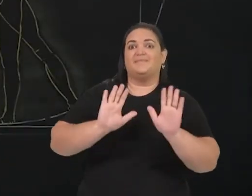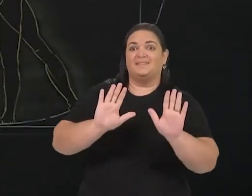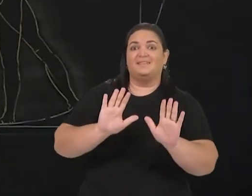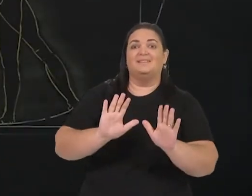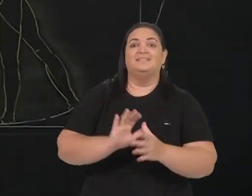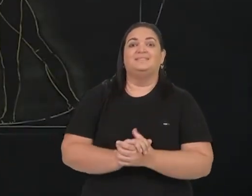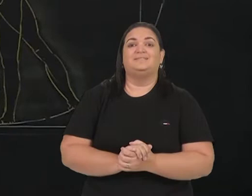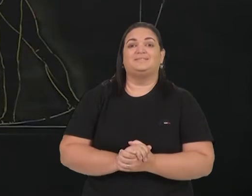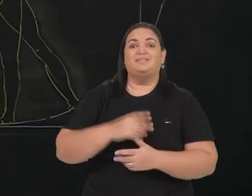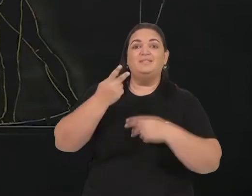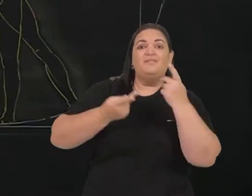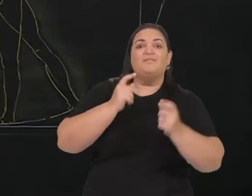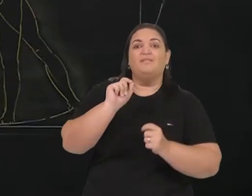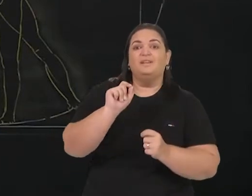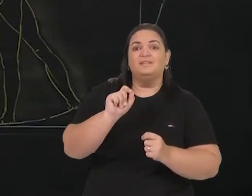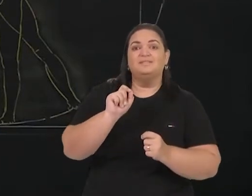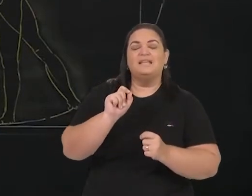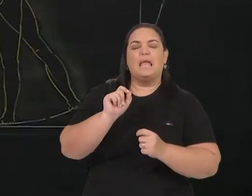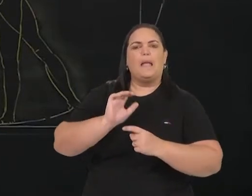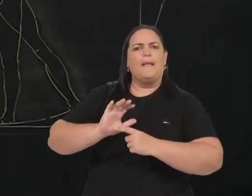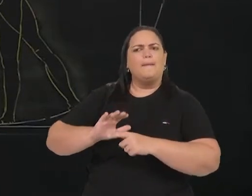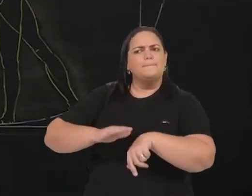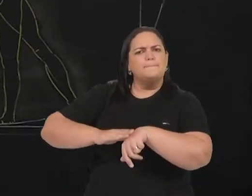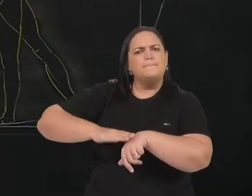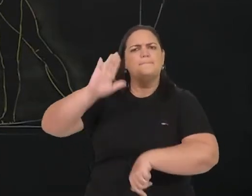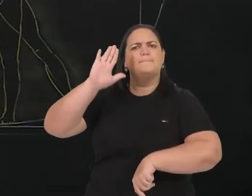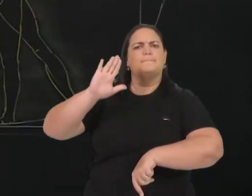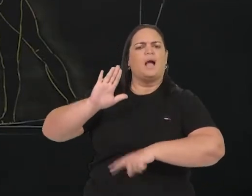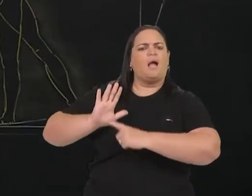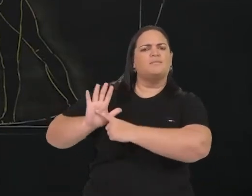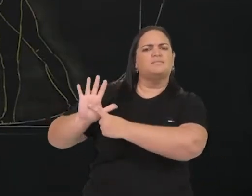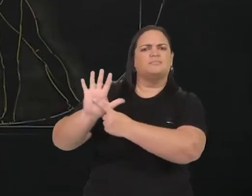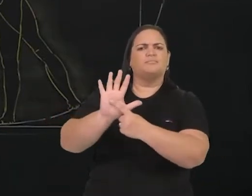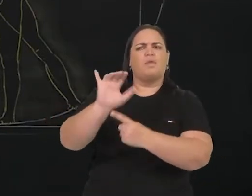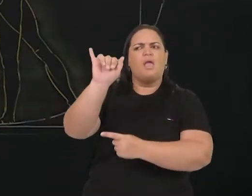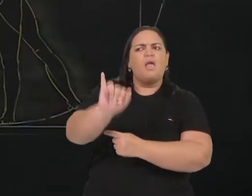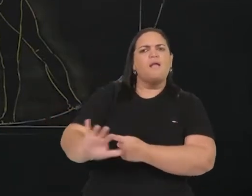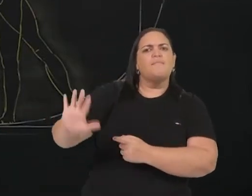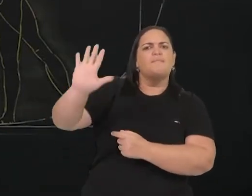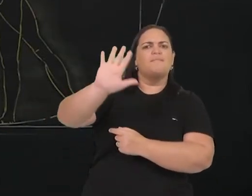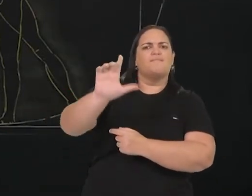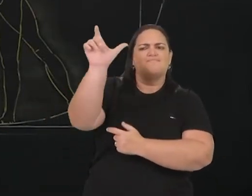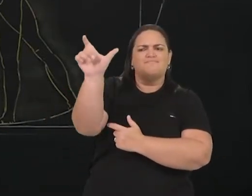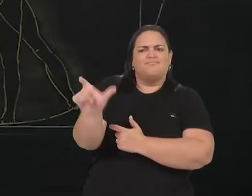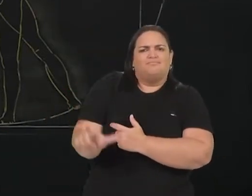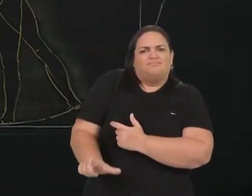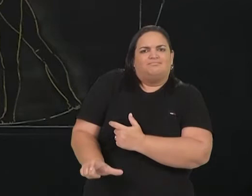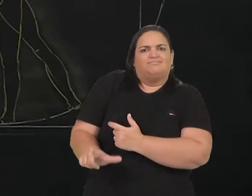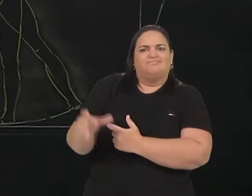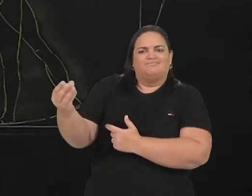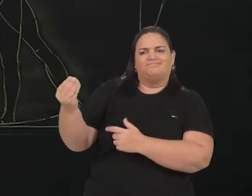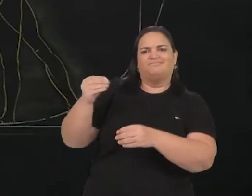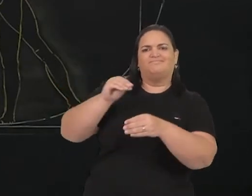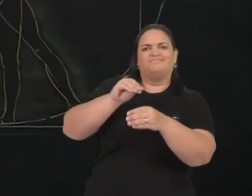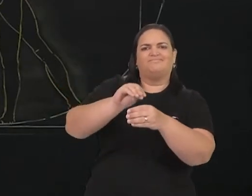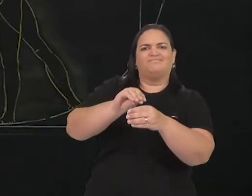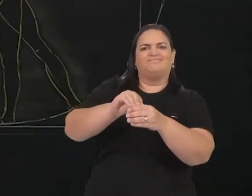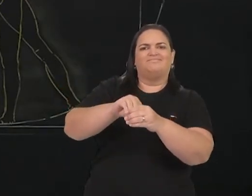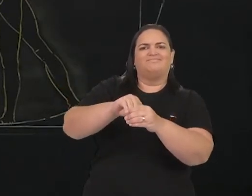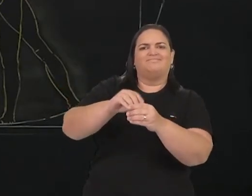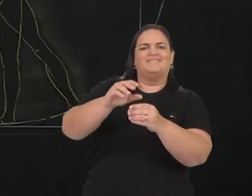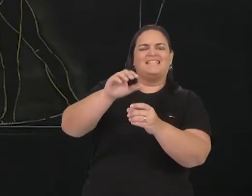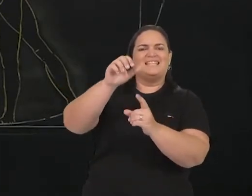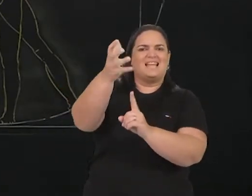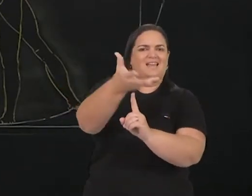aqui de aproximação de valores do homem, né? E afastar um pouco o que é mais religioso. Tem essa